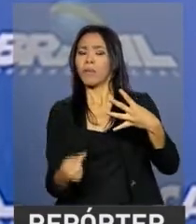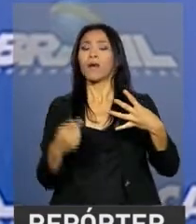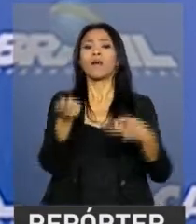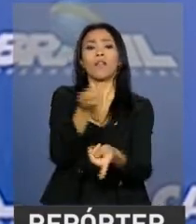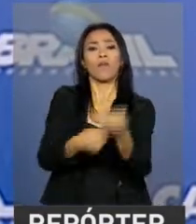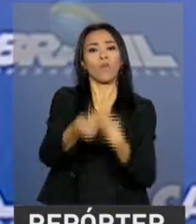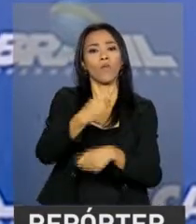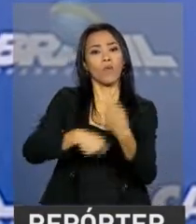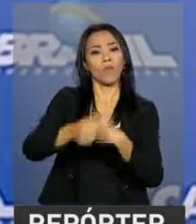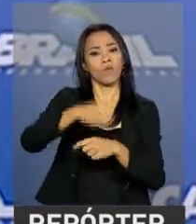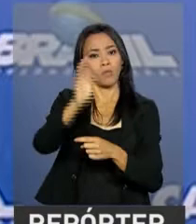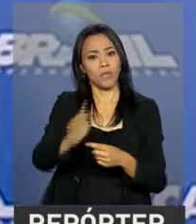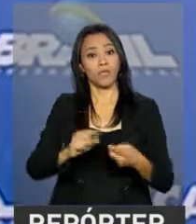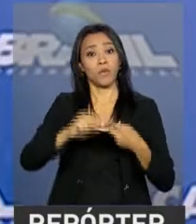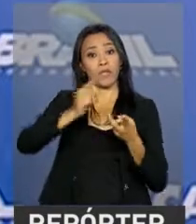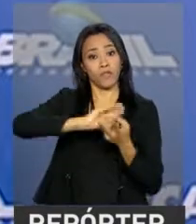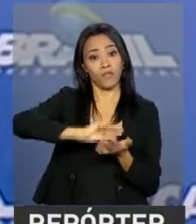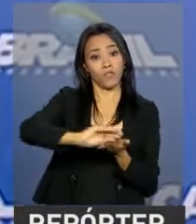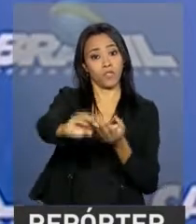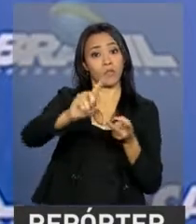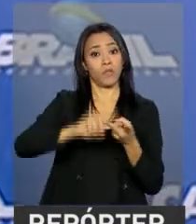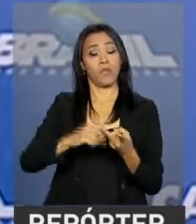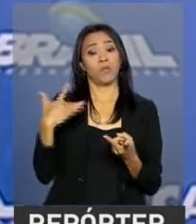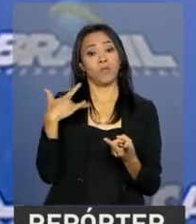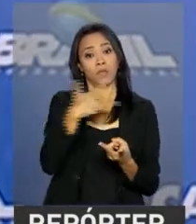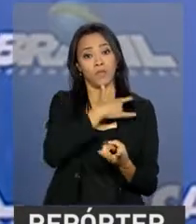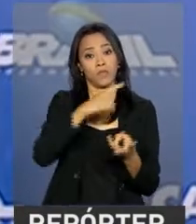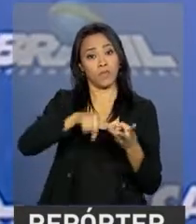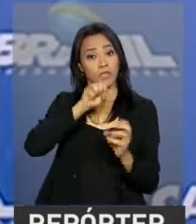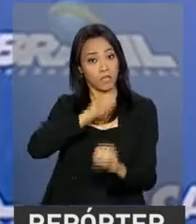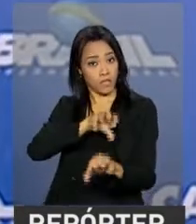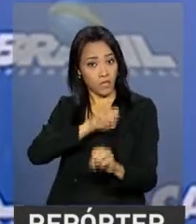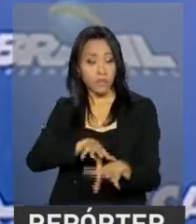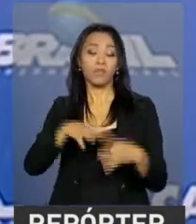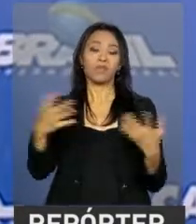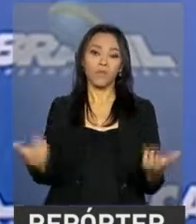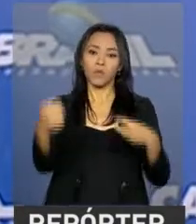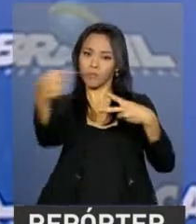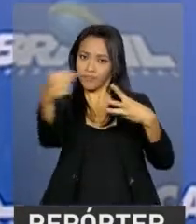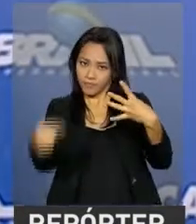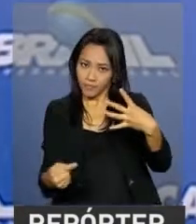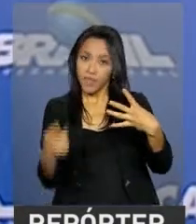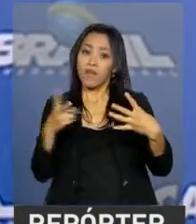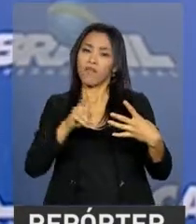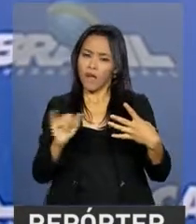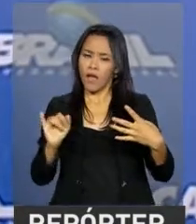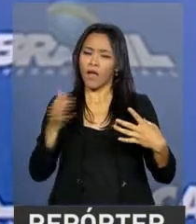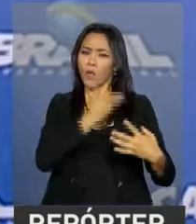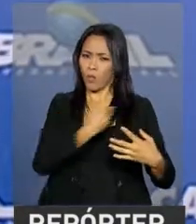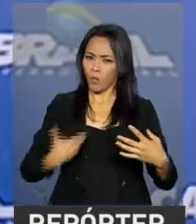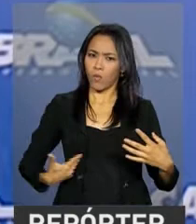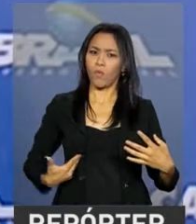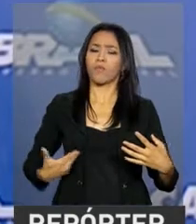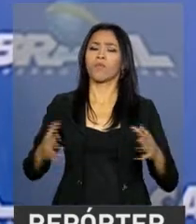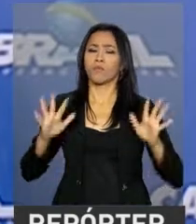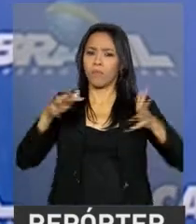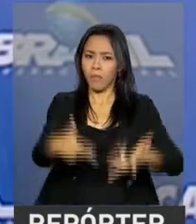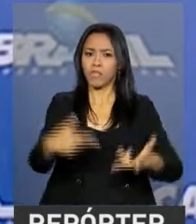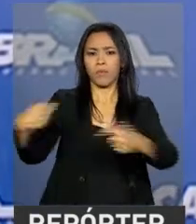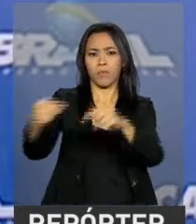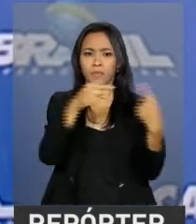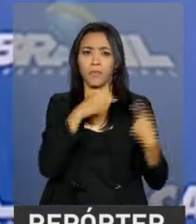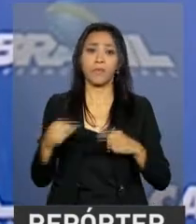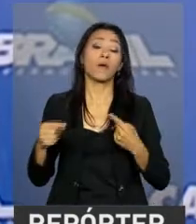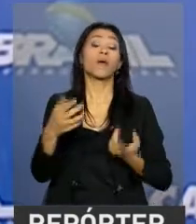do país investimento em educação e saúde ministros do governo vão participar das discussões henrique meirelles da fazenda